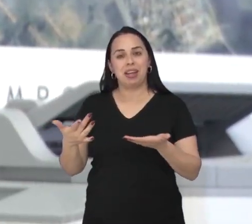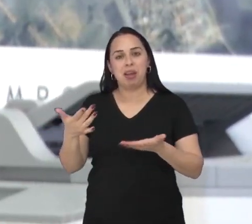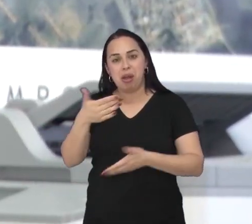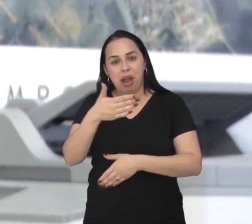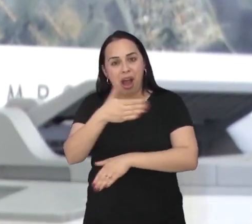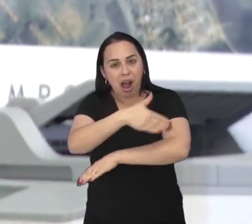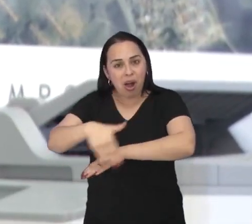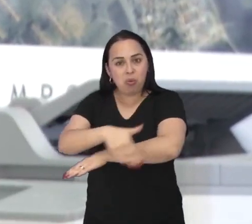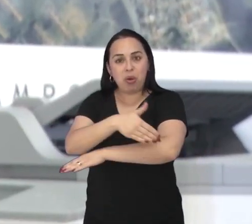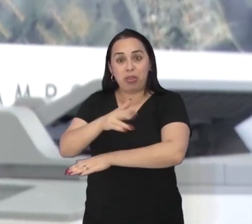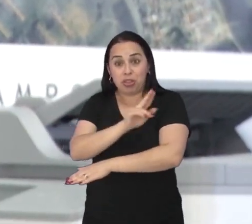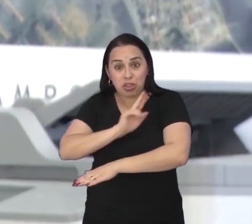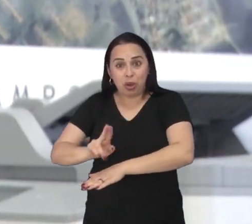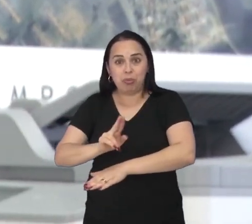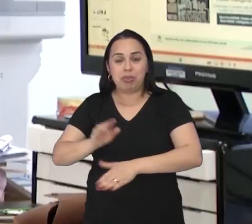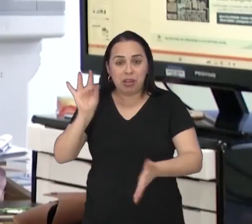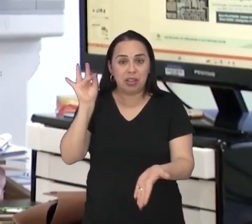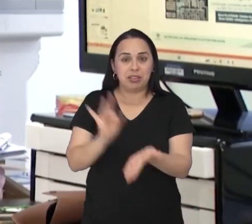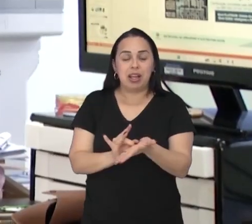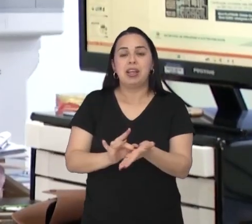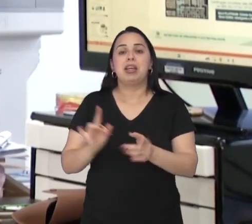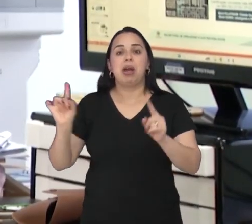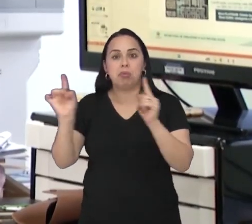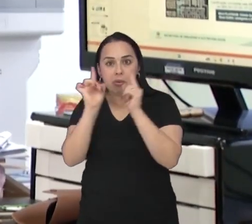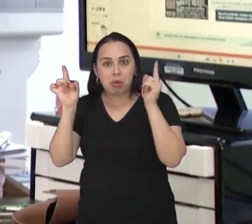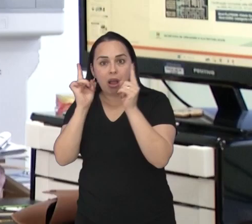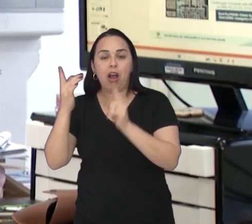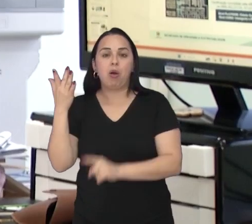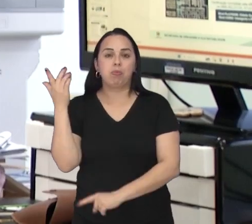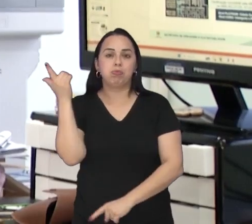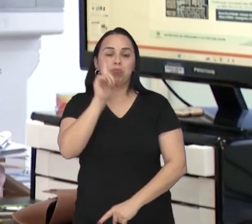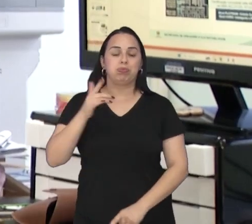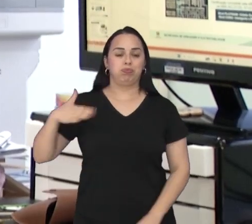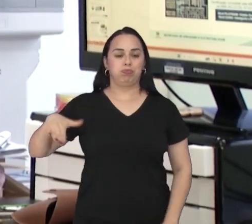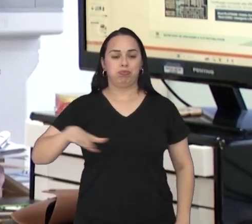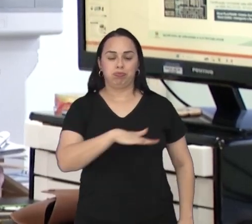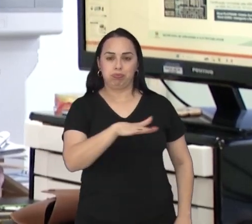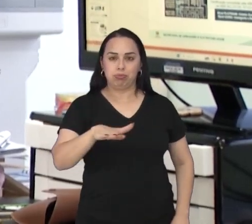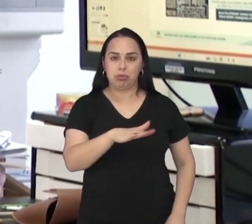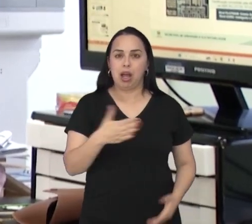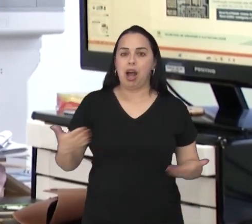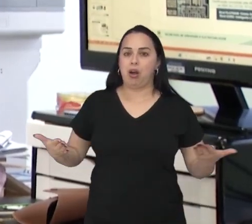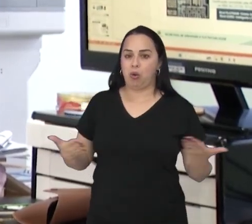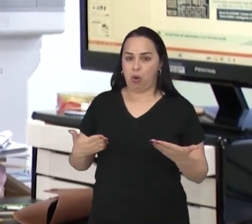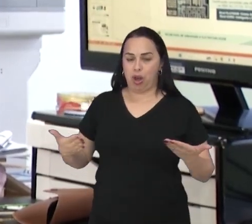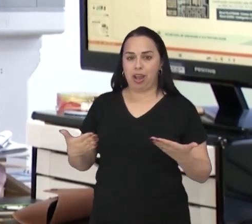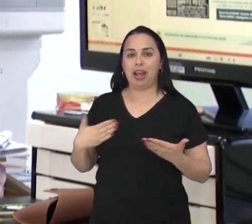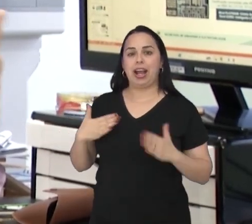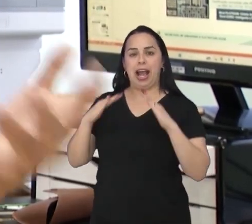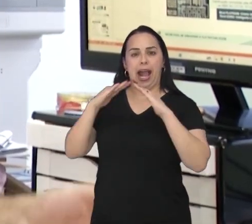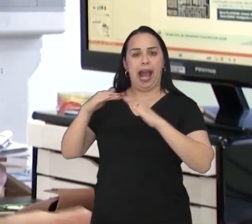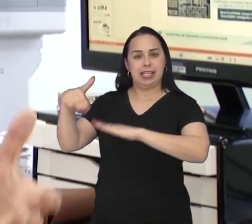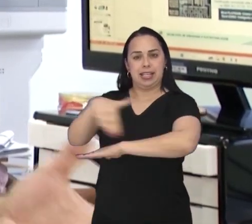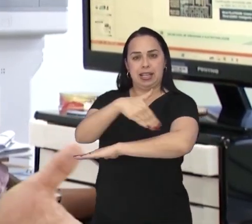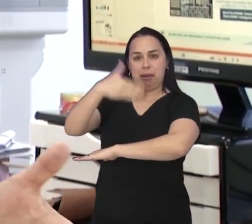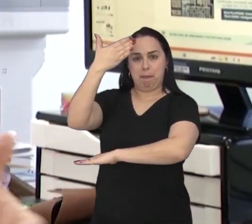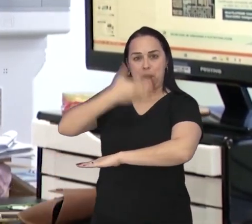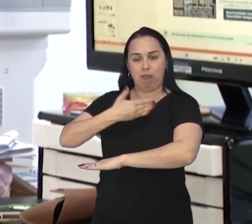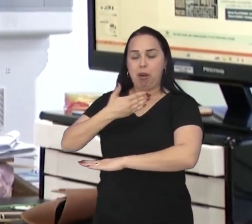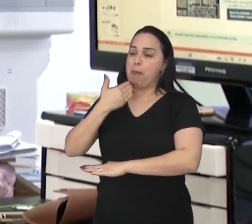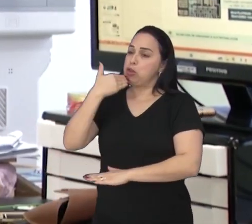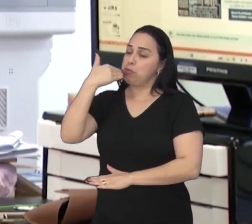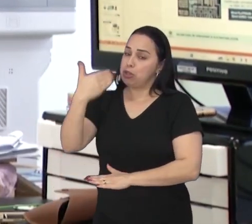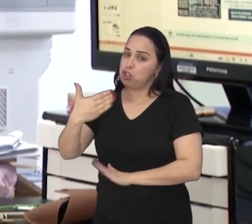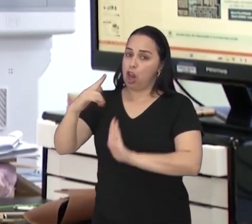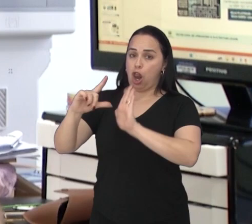efetividade em ações da polícia e SAMU. Então agora tem endereço, eu posso utilizar um serviço, eu posso solicitar